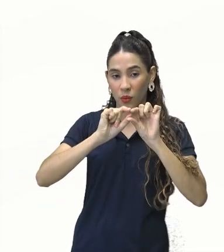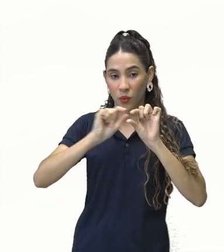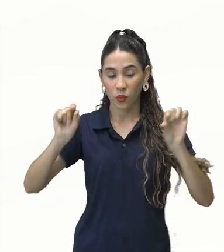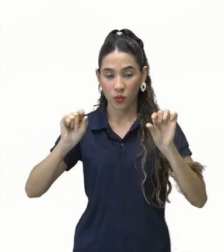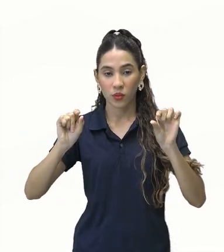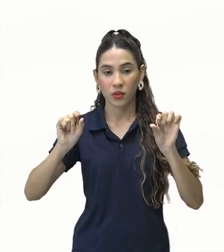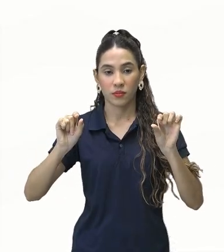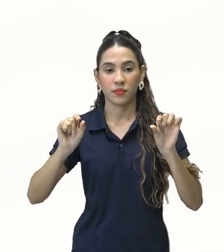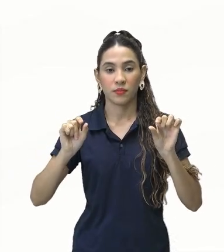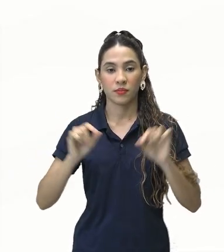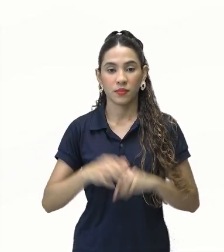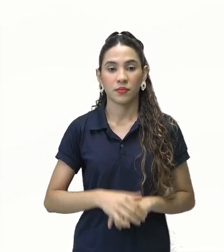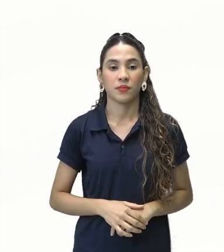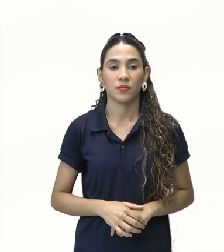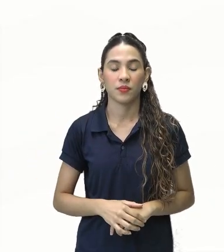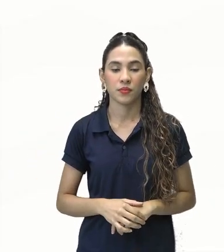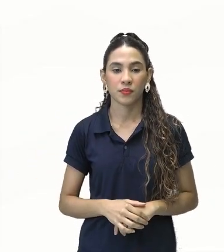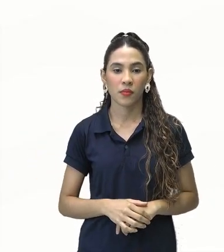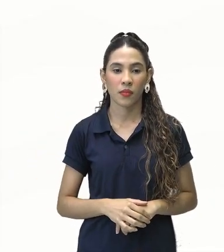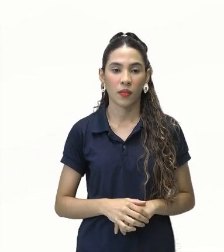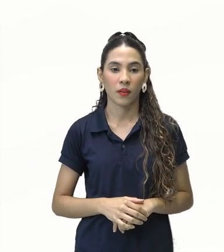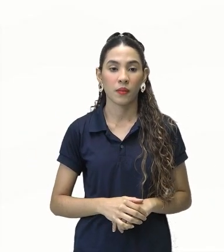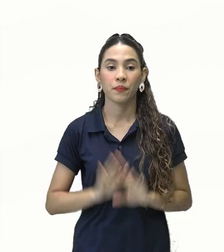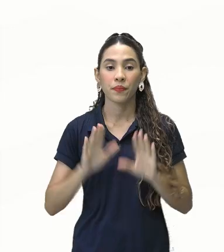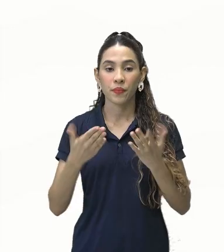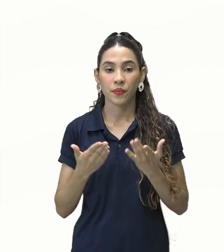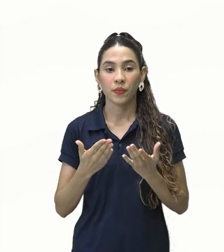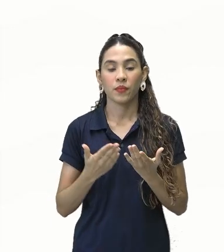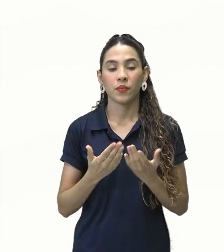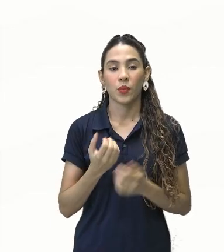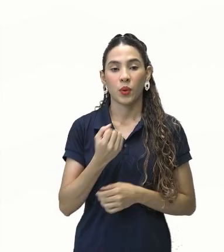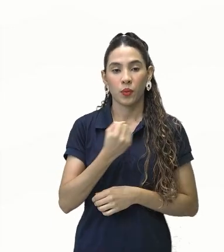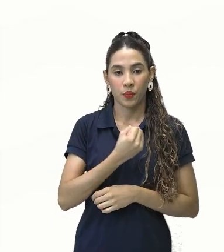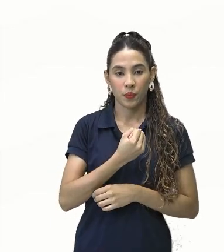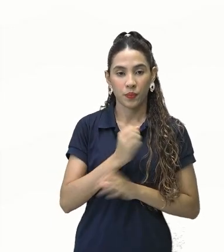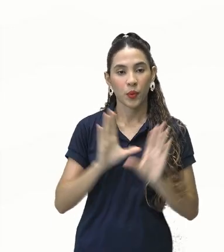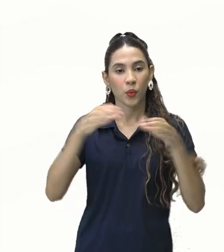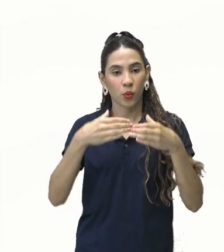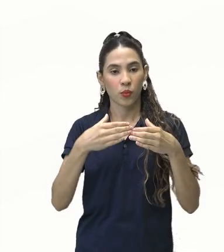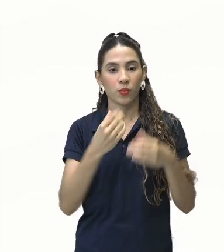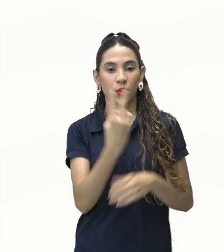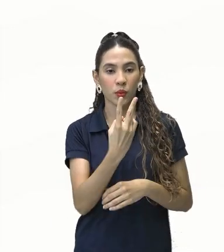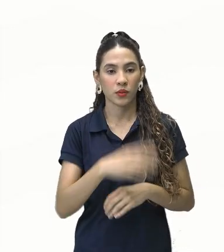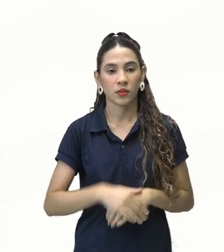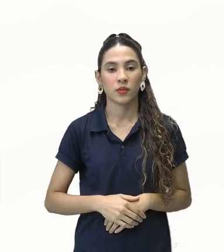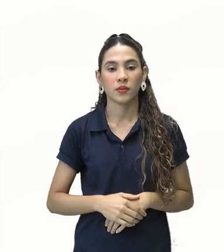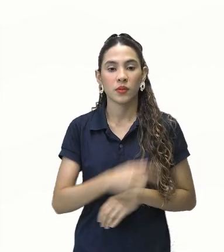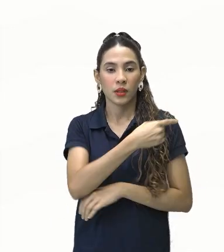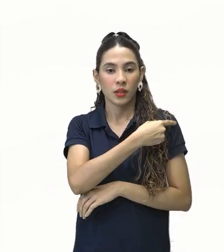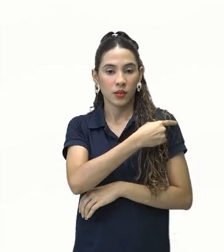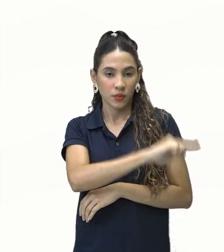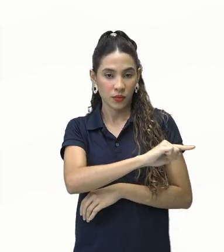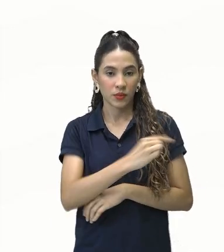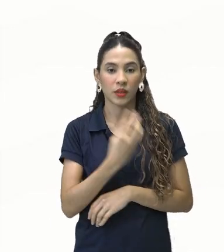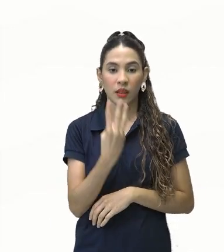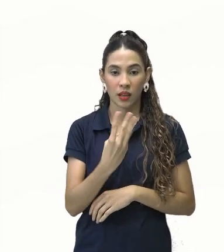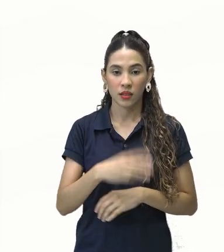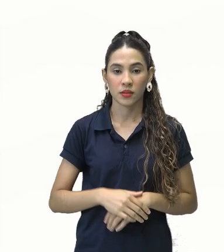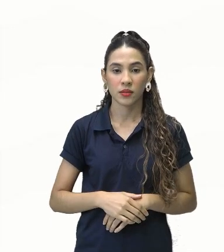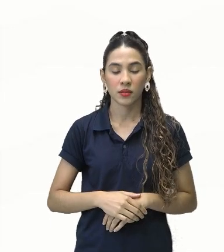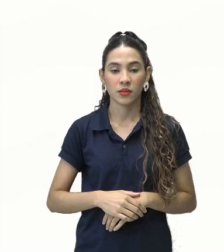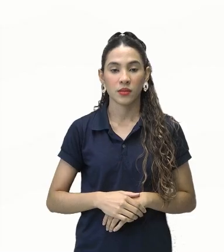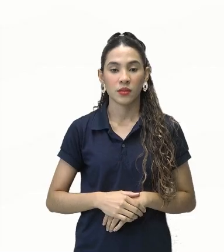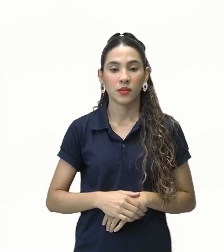forma horizontal. E aí temos, ó, categoria 2, série 1, 3,